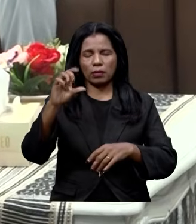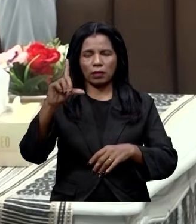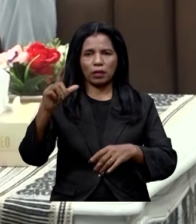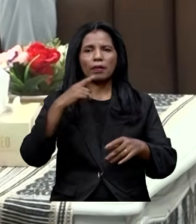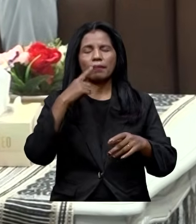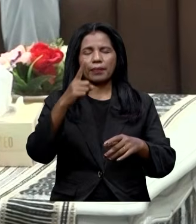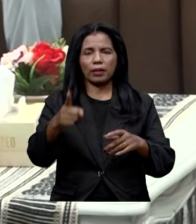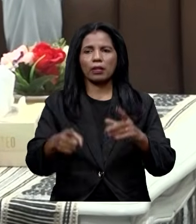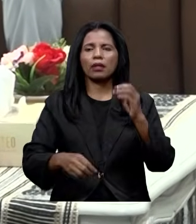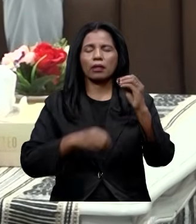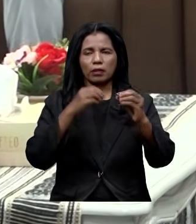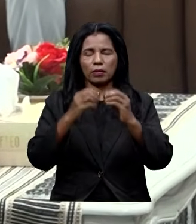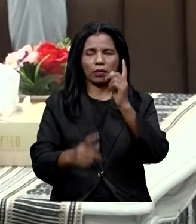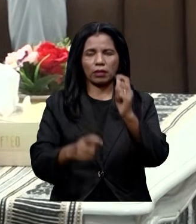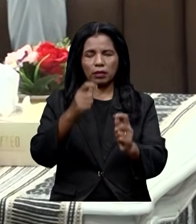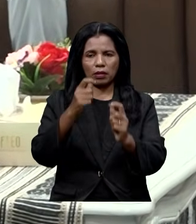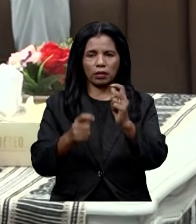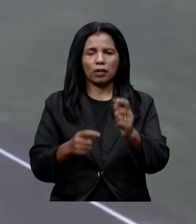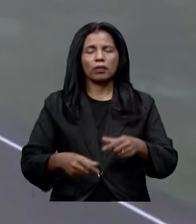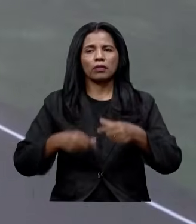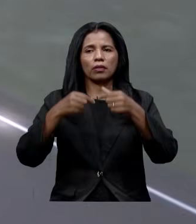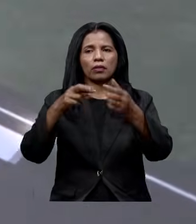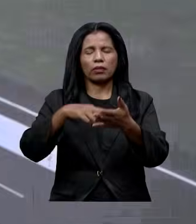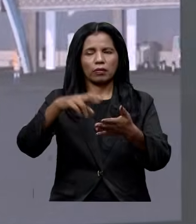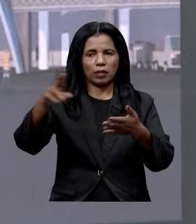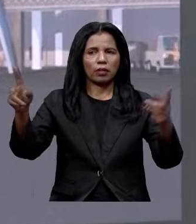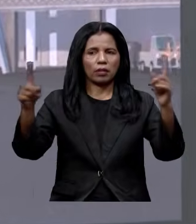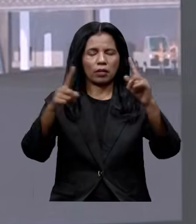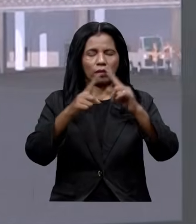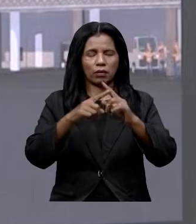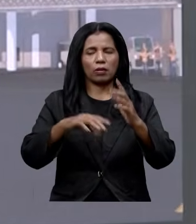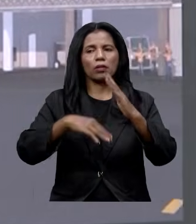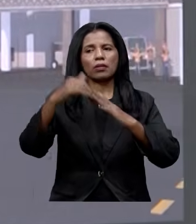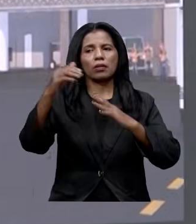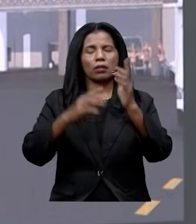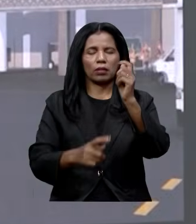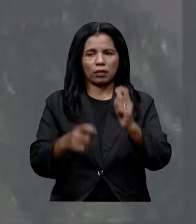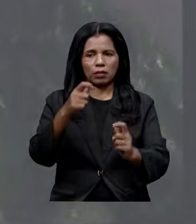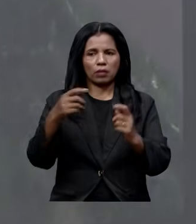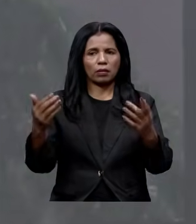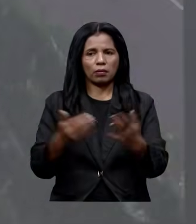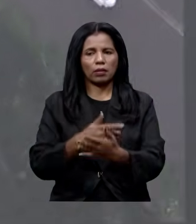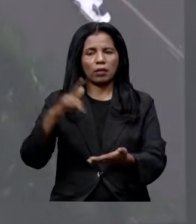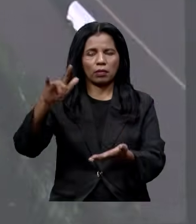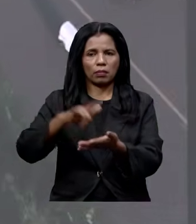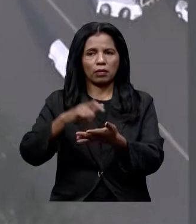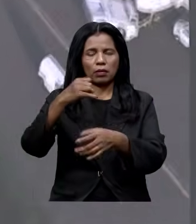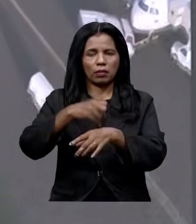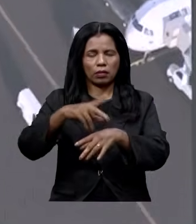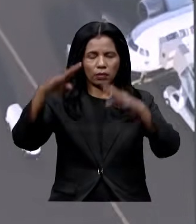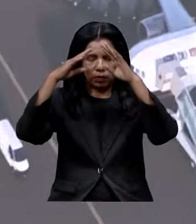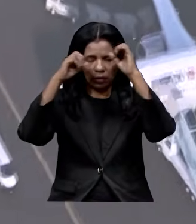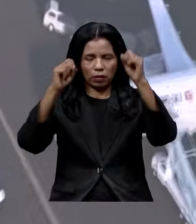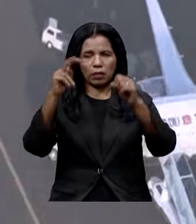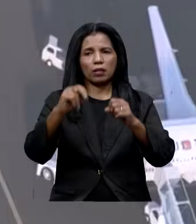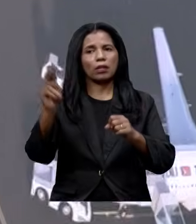Gonçalves manatelo hateten Tribunal de Contas foi um visto prévio para a construção terminal passageiro fon Aeroportu Internasional Prezidente